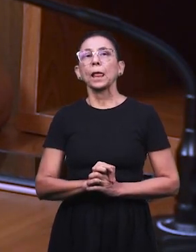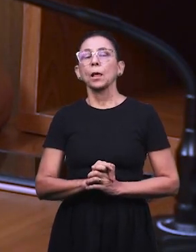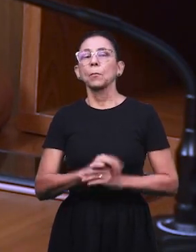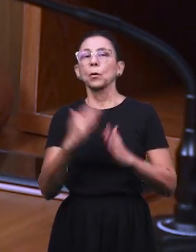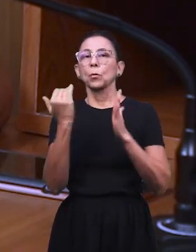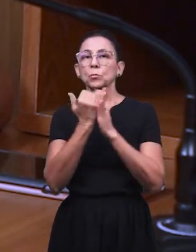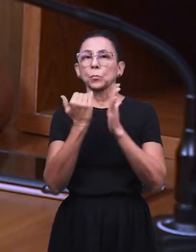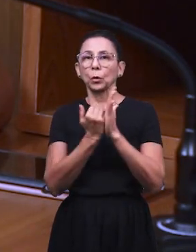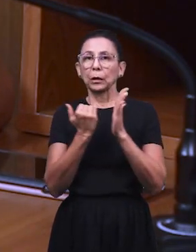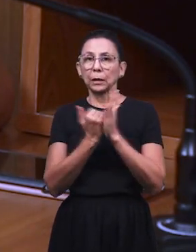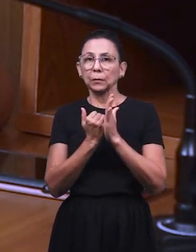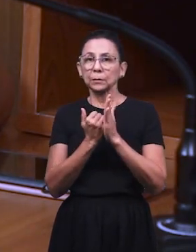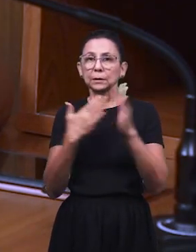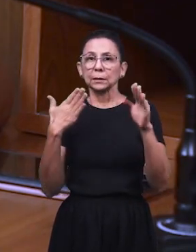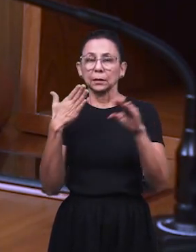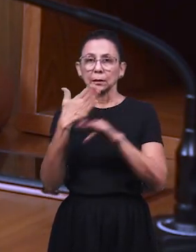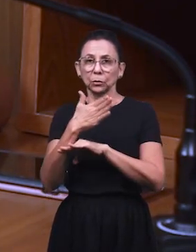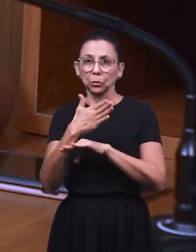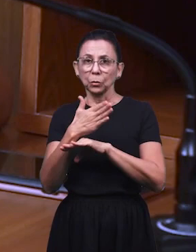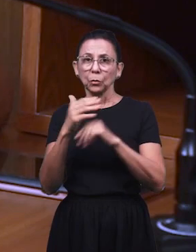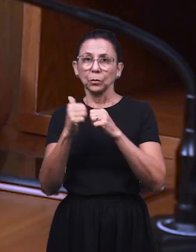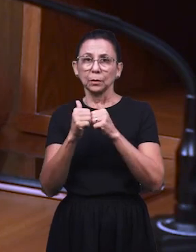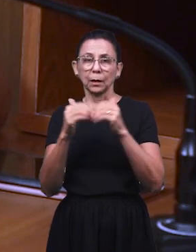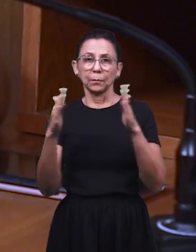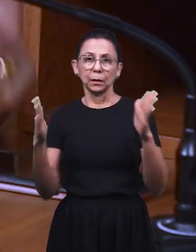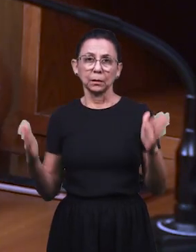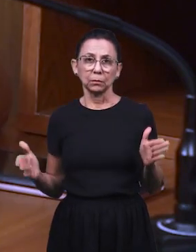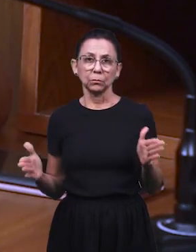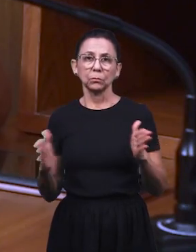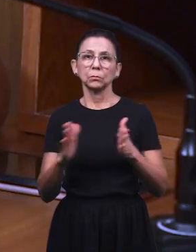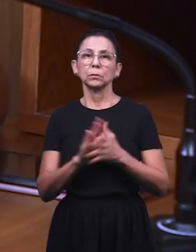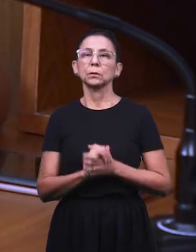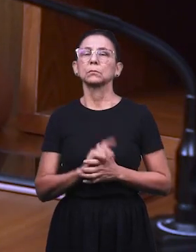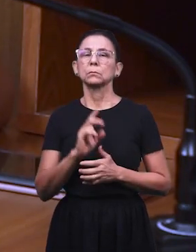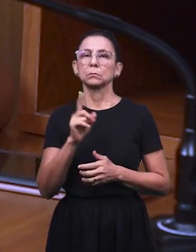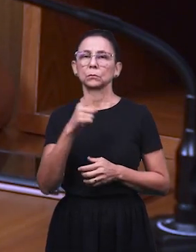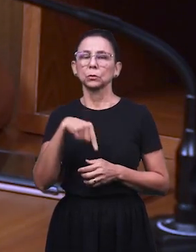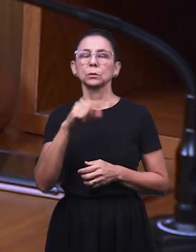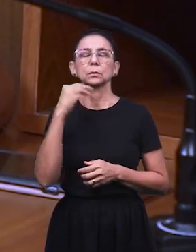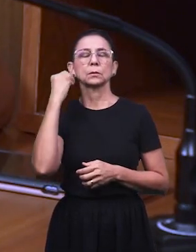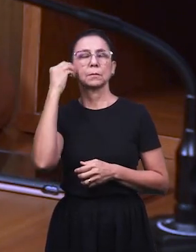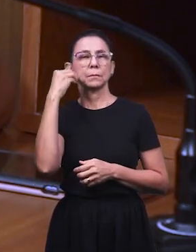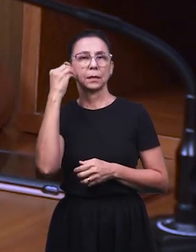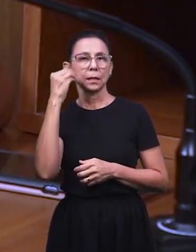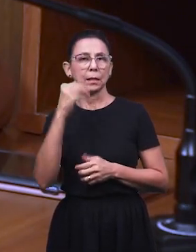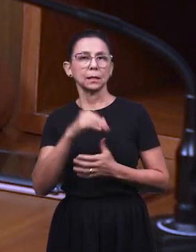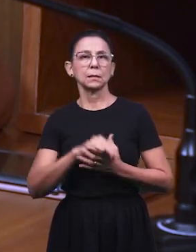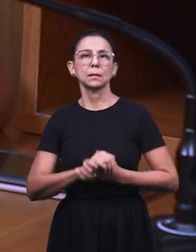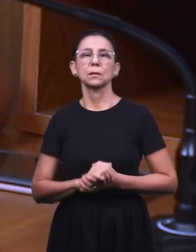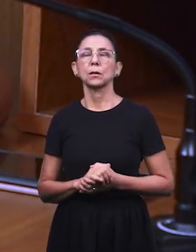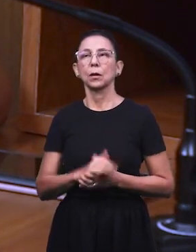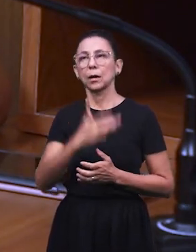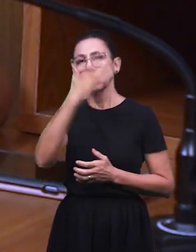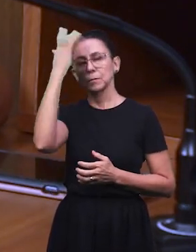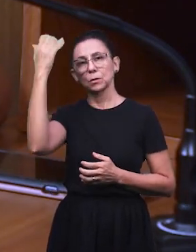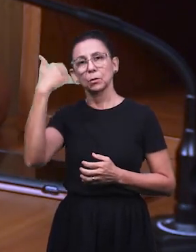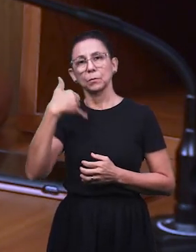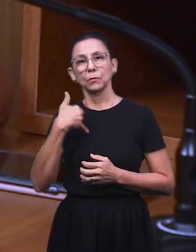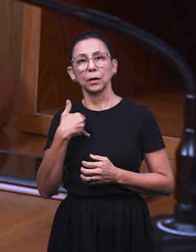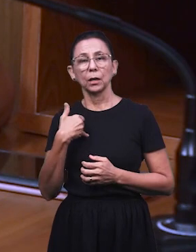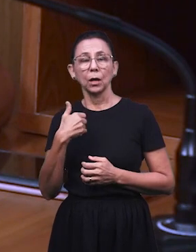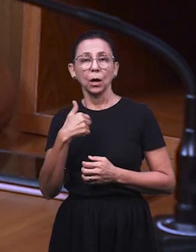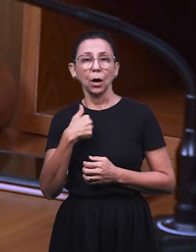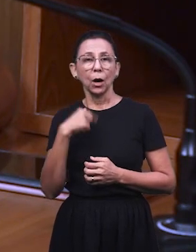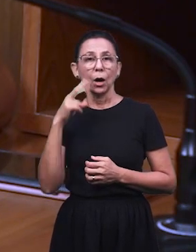irmãos mandaram por mensagem, por WhatsApp, Instagram. Eu acabei de assistir o programa, eu estou em